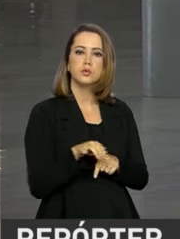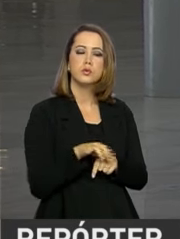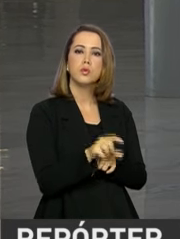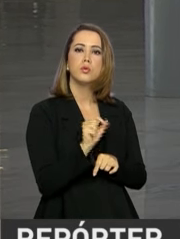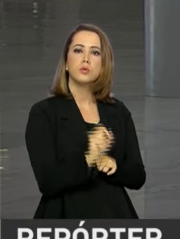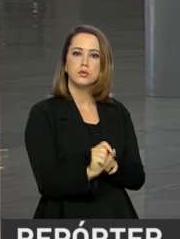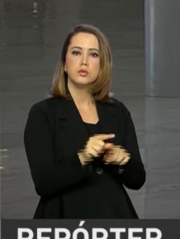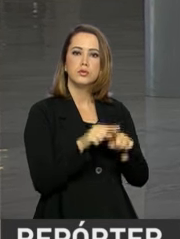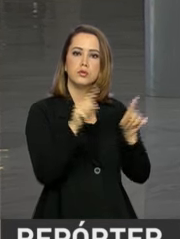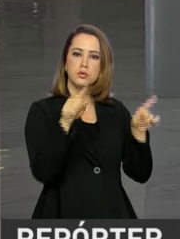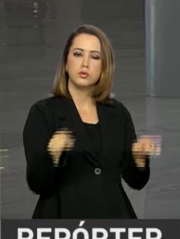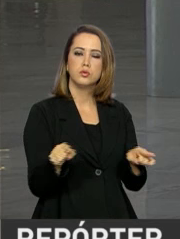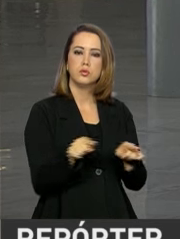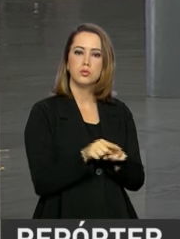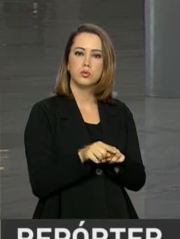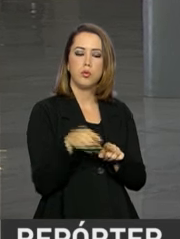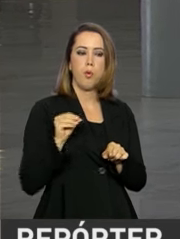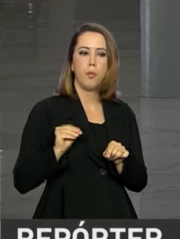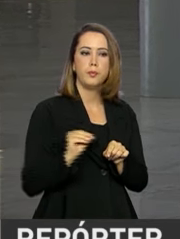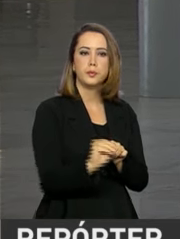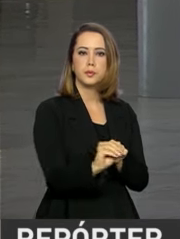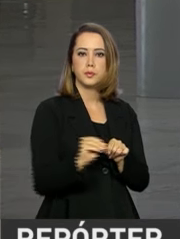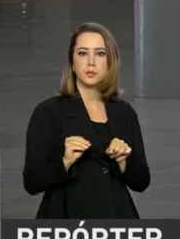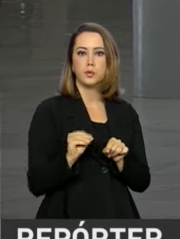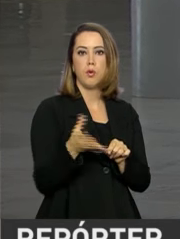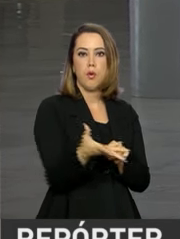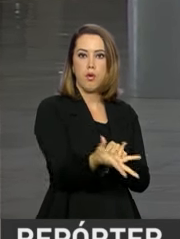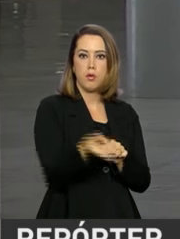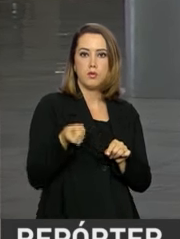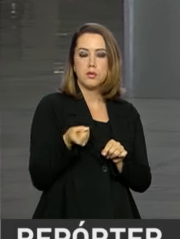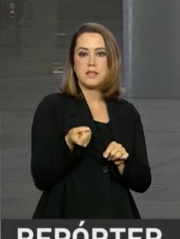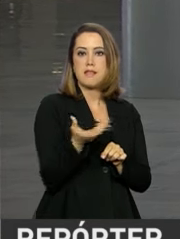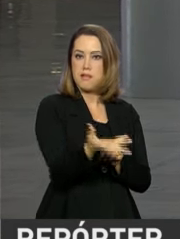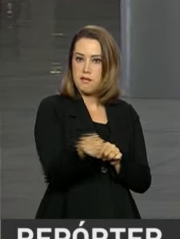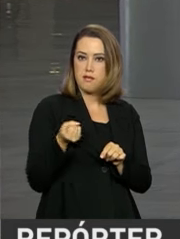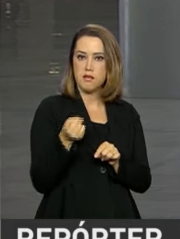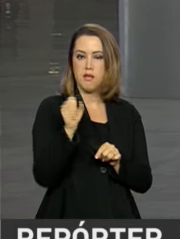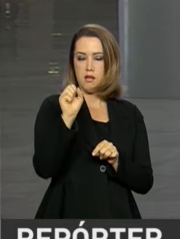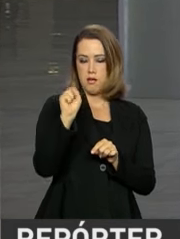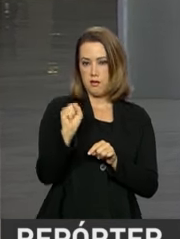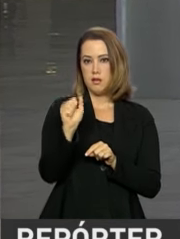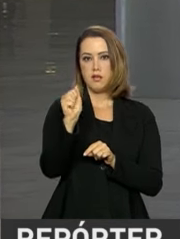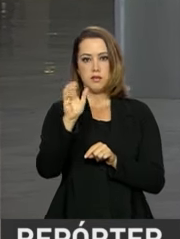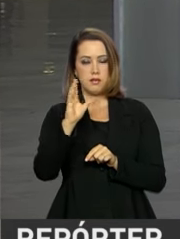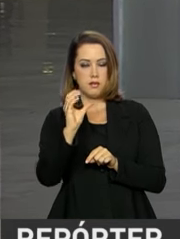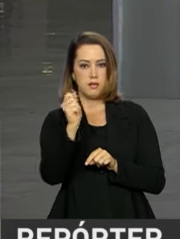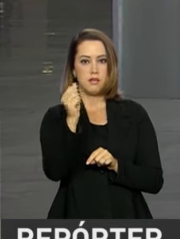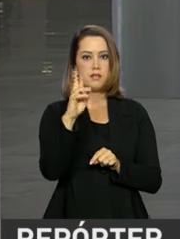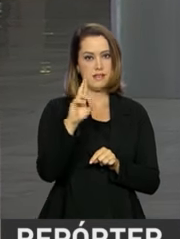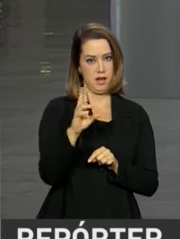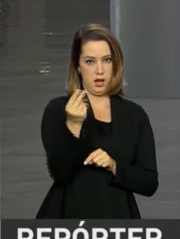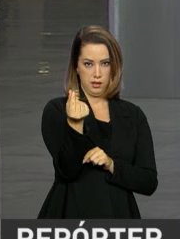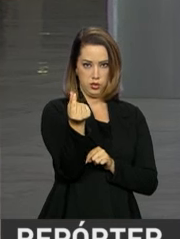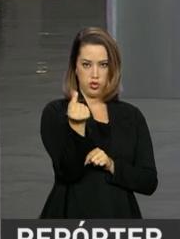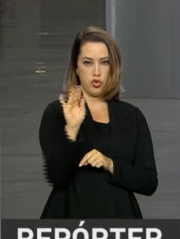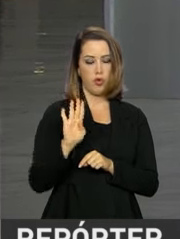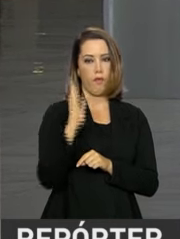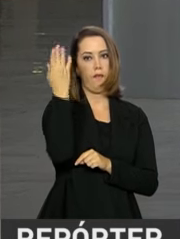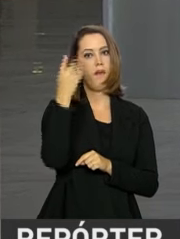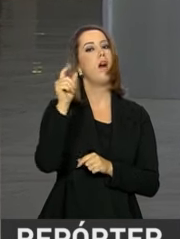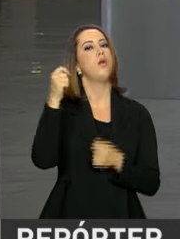for à sua rede de autoatendimento ou mesmo a um caixa 24 horas e sacar uma cédula falsa, ele tem o direito